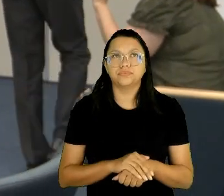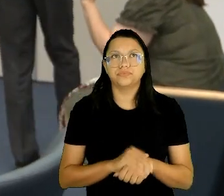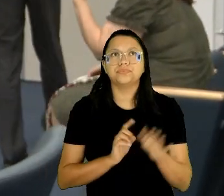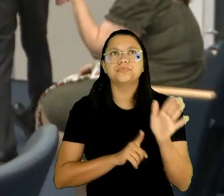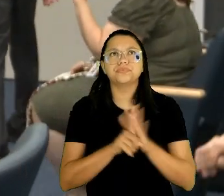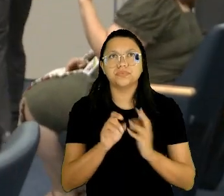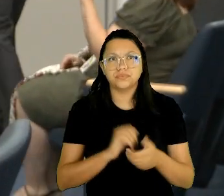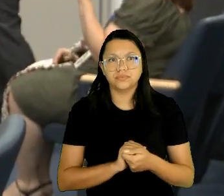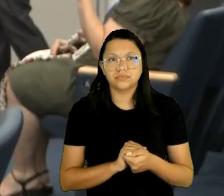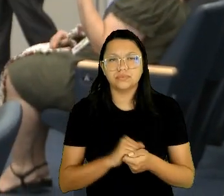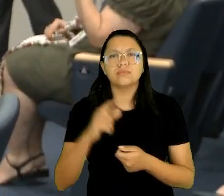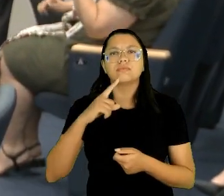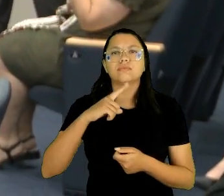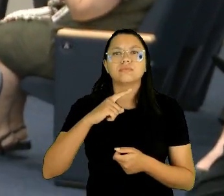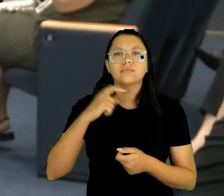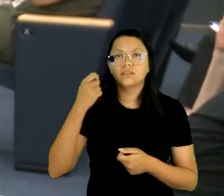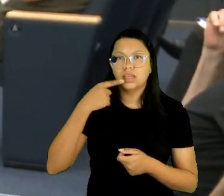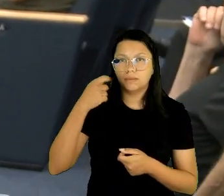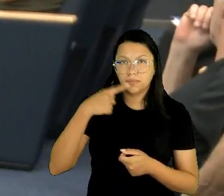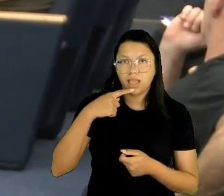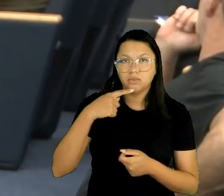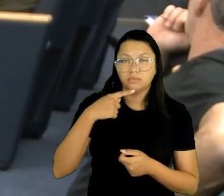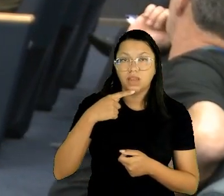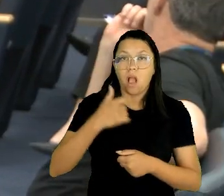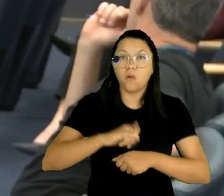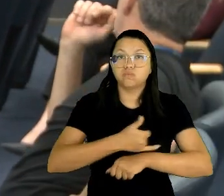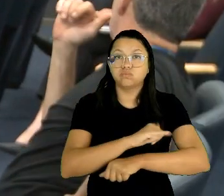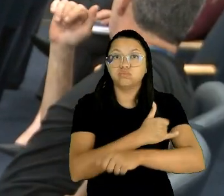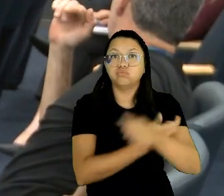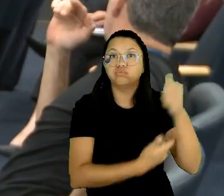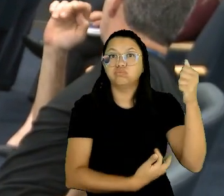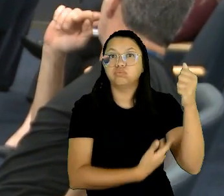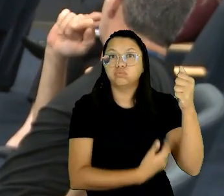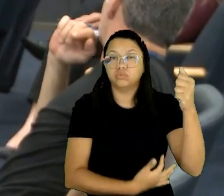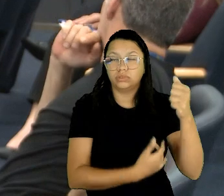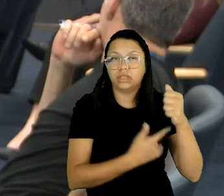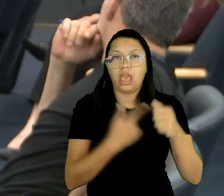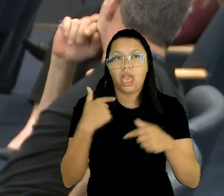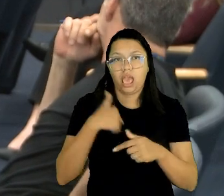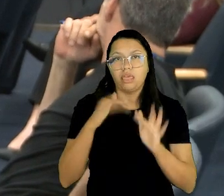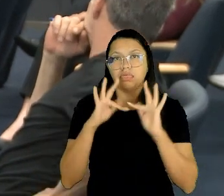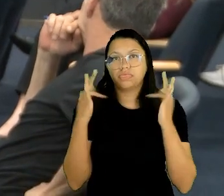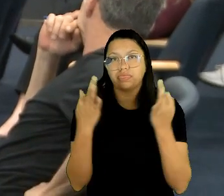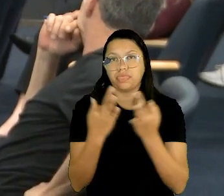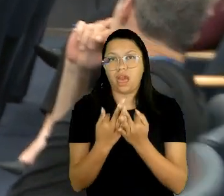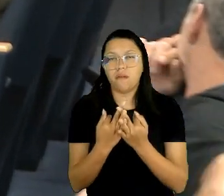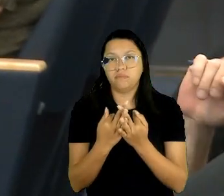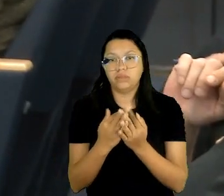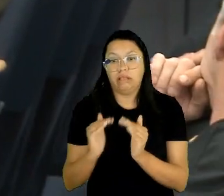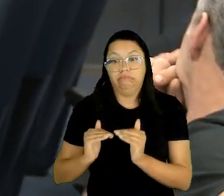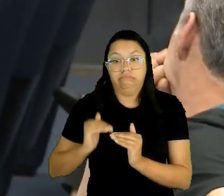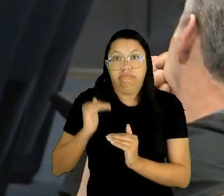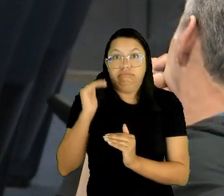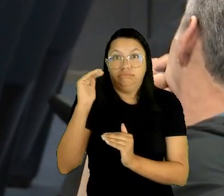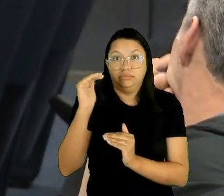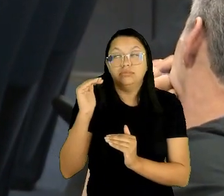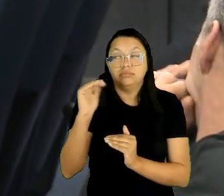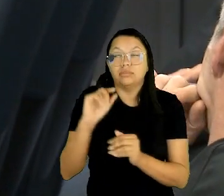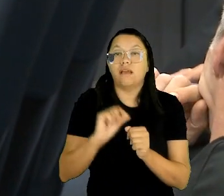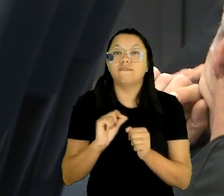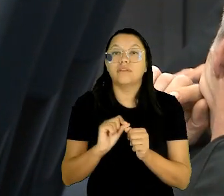Doutora, me diga uma coisa, há os remédios para colesterol, né? Aquela pessoa que vem com a família com colesterol